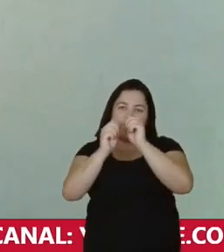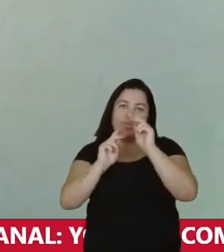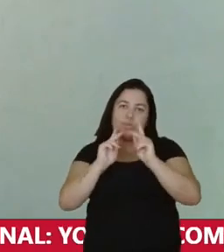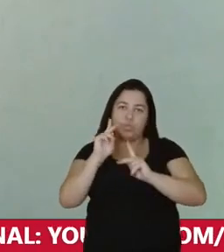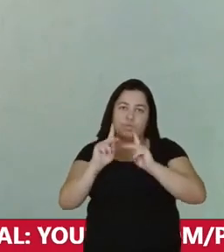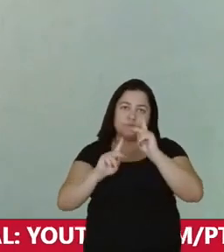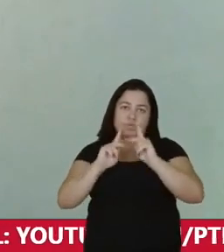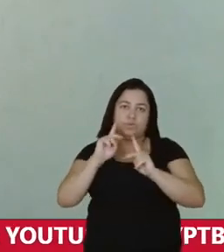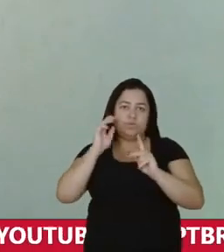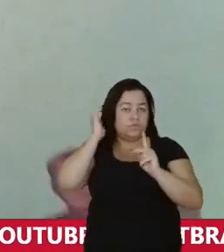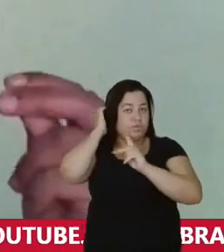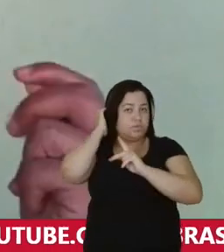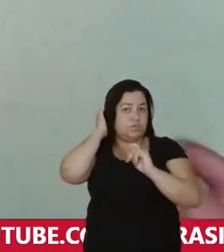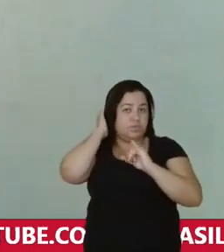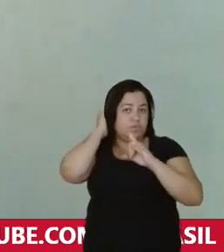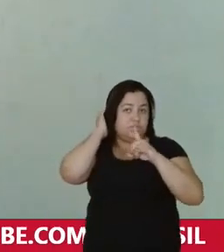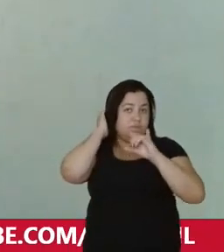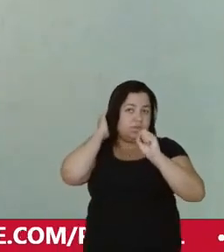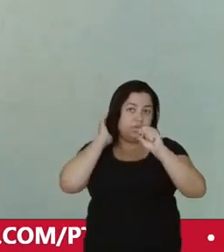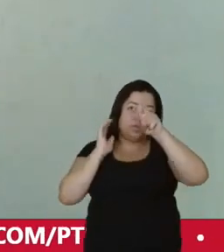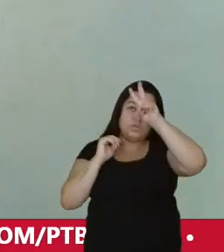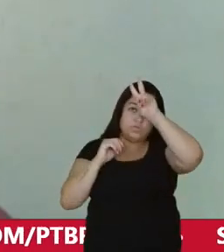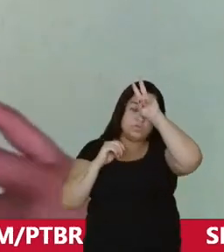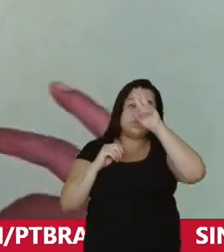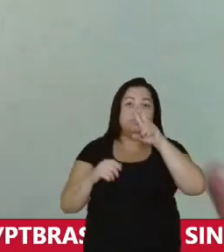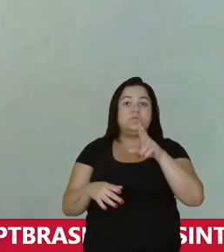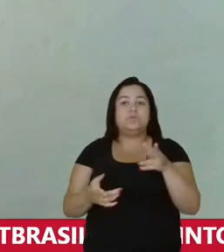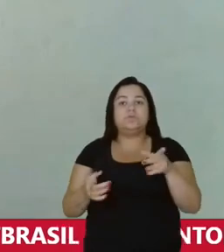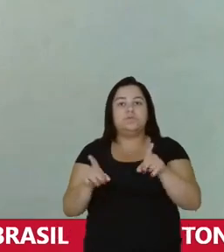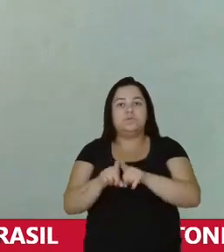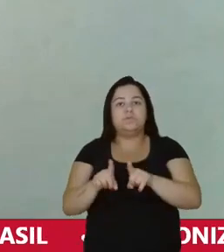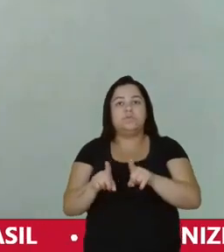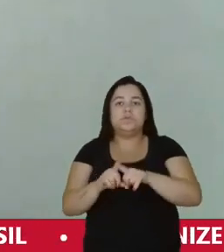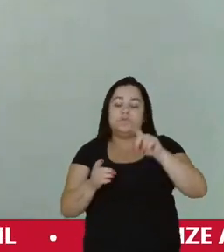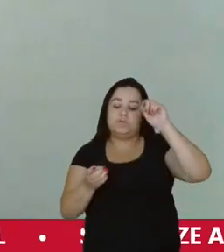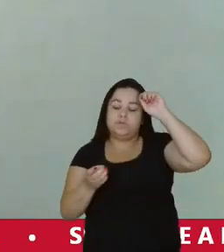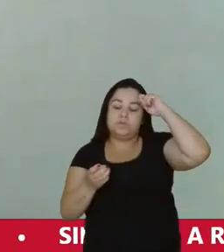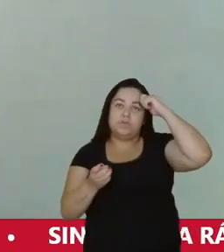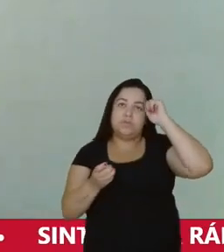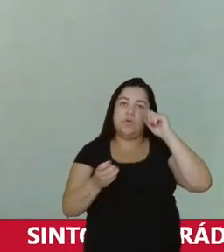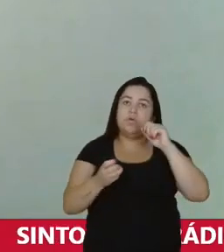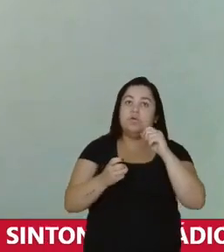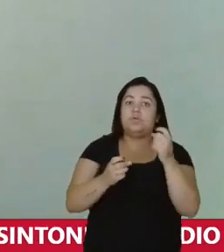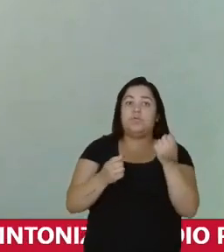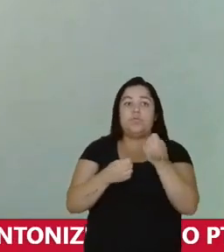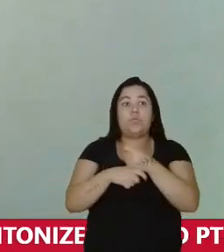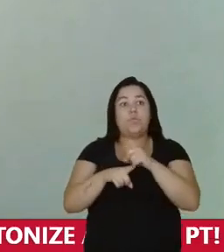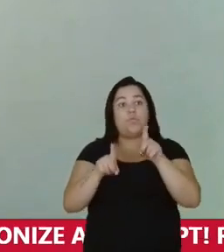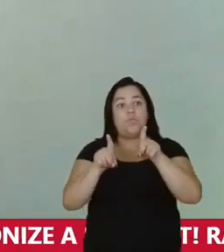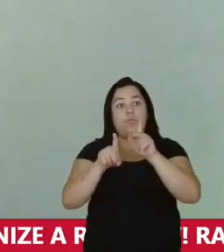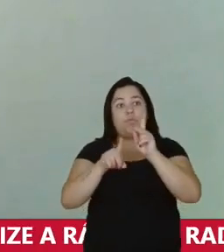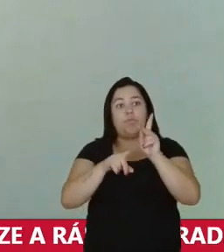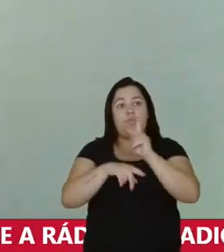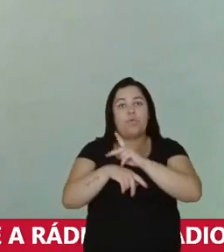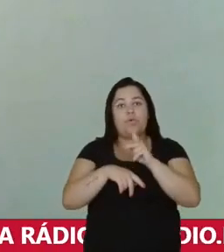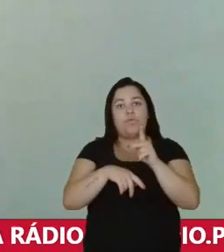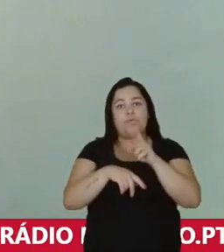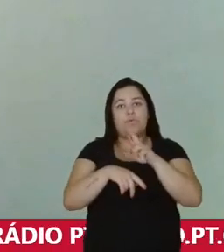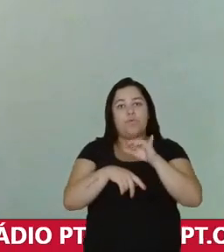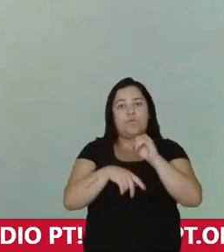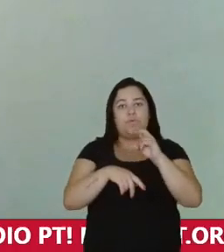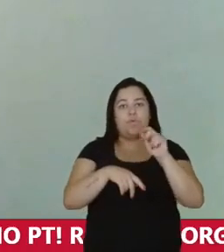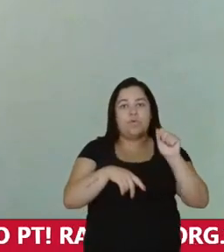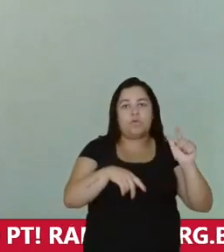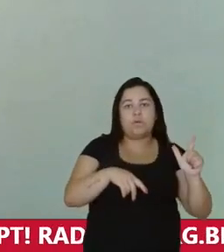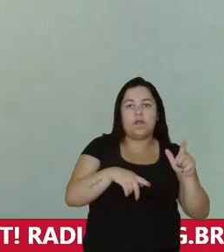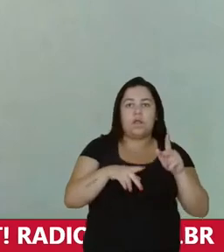desses índios, desses indígenas, desses quilombolas, desse povo rural, que é isso, né? Se o campo